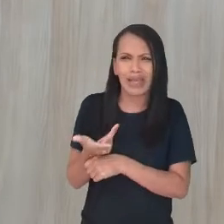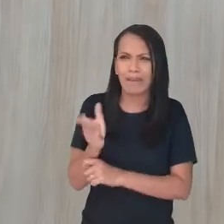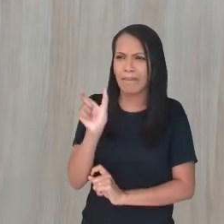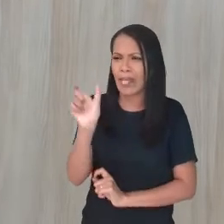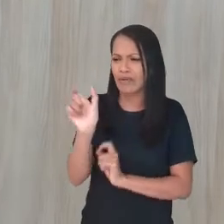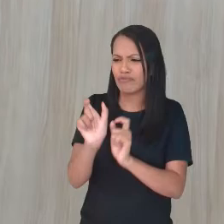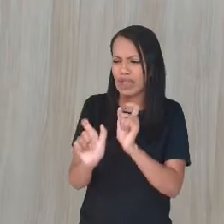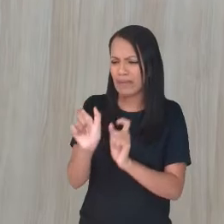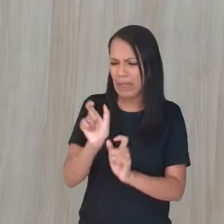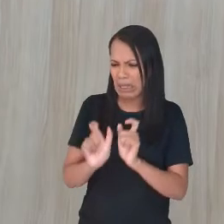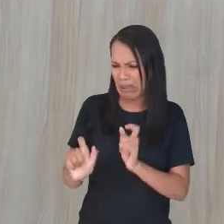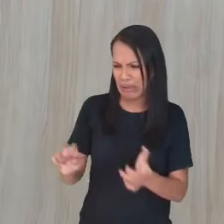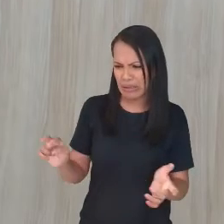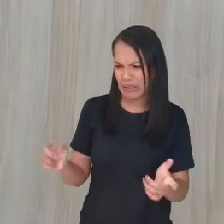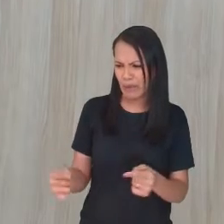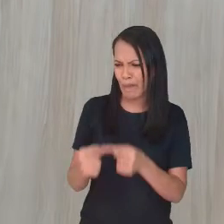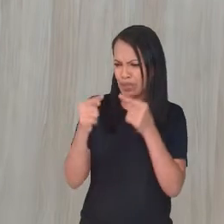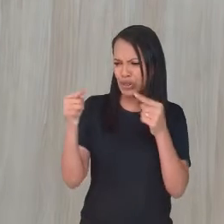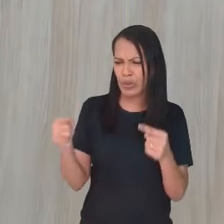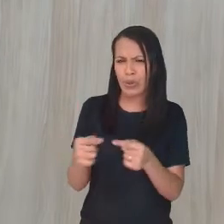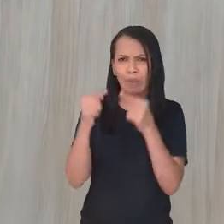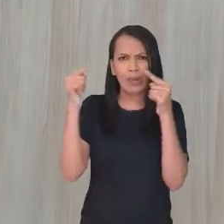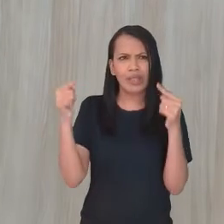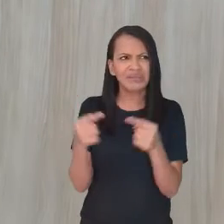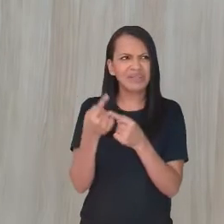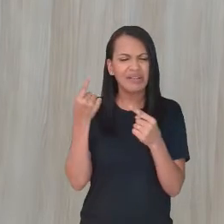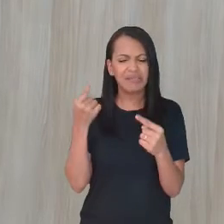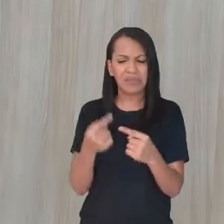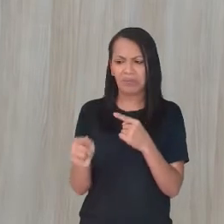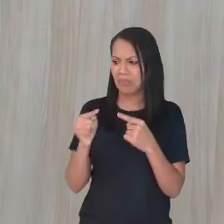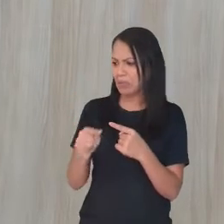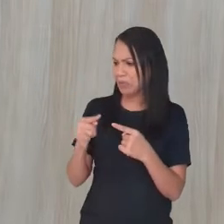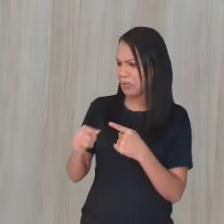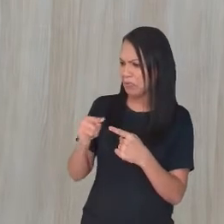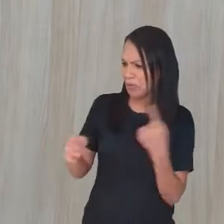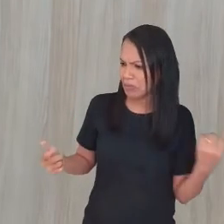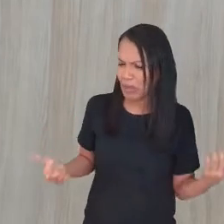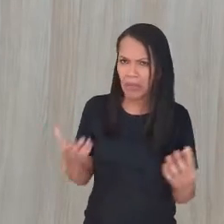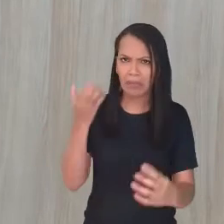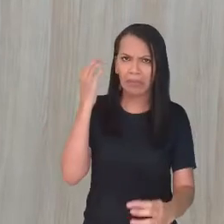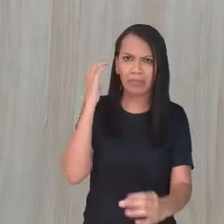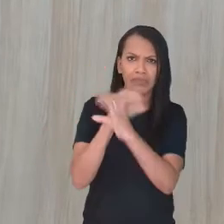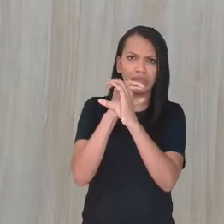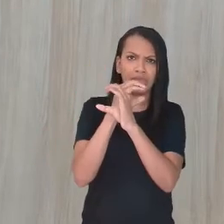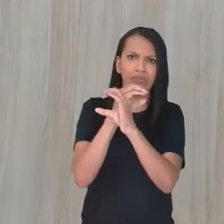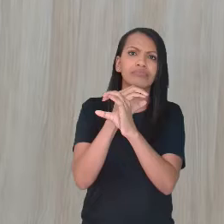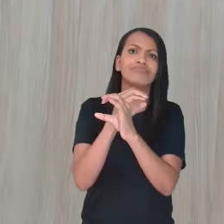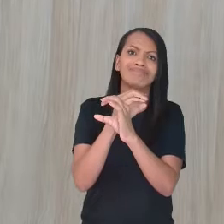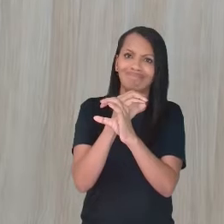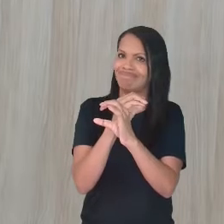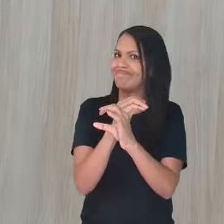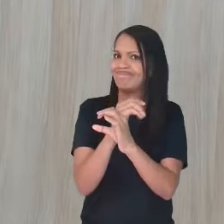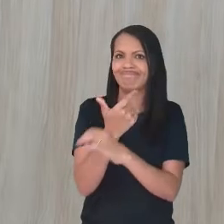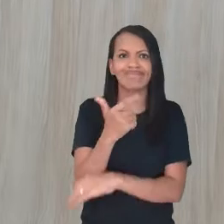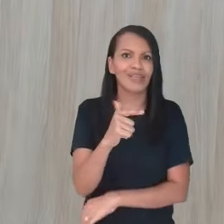para a gente, se a gente não compreendesse nenhuma mensagem, o texto não existiu. Logo, a